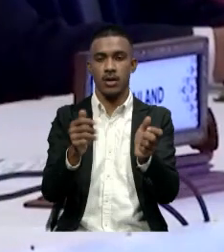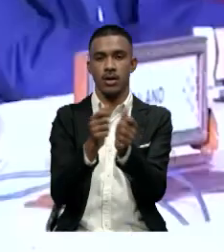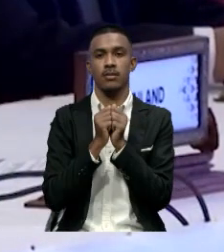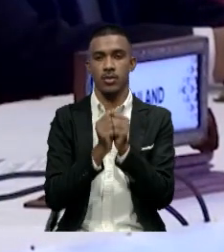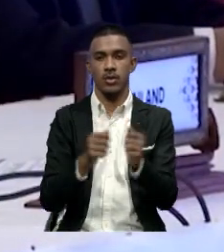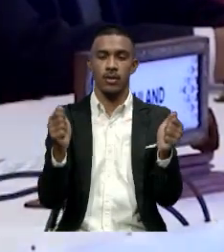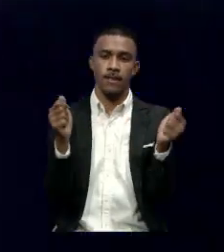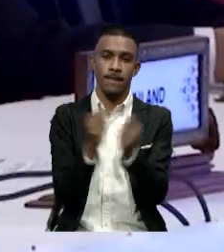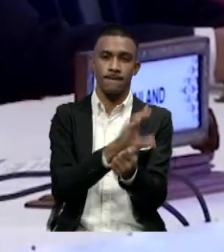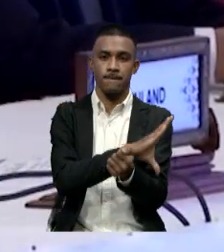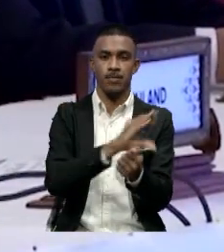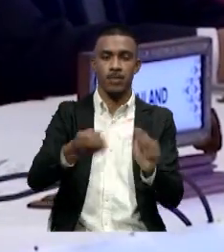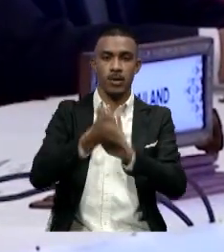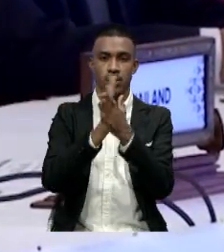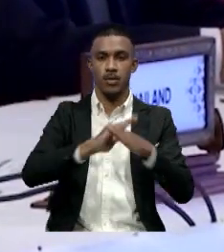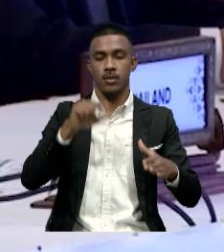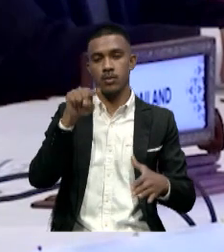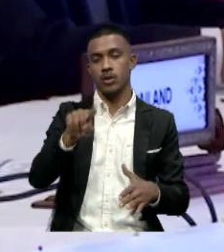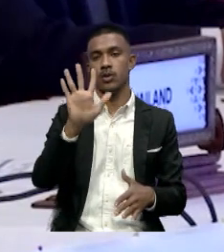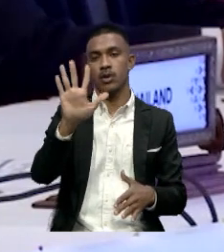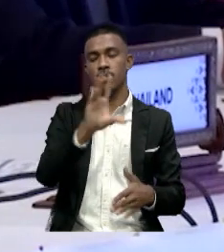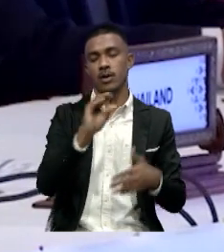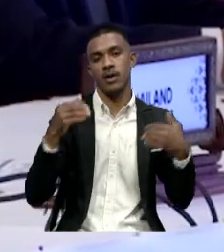consenso paz Rusi Ponto Lima, ba buat nebe